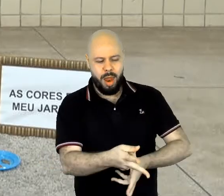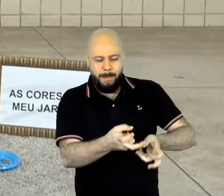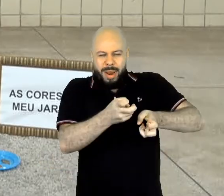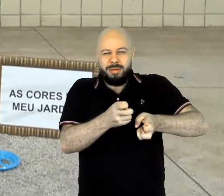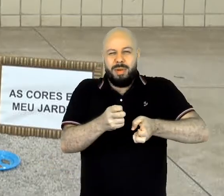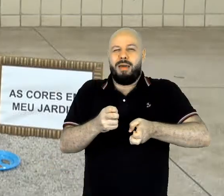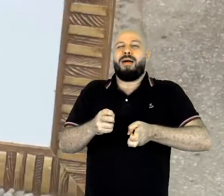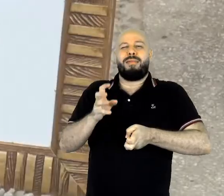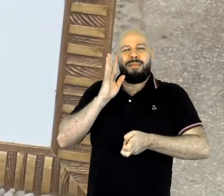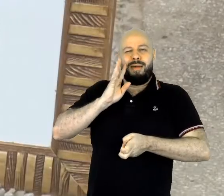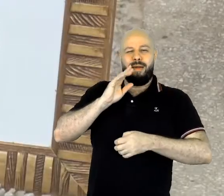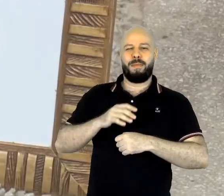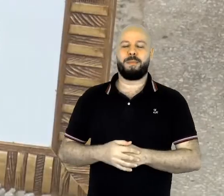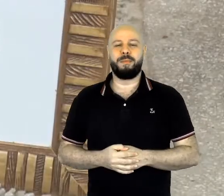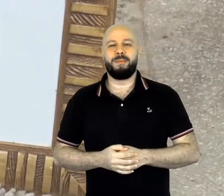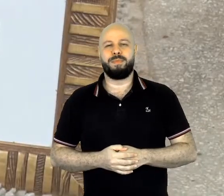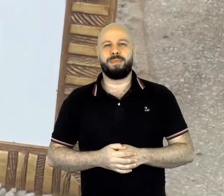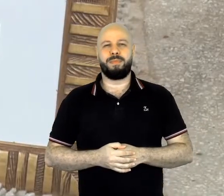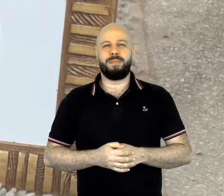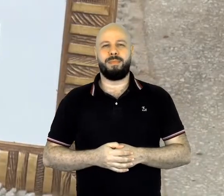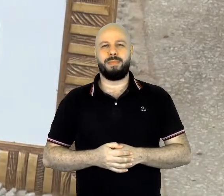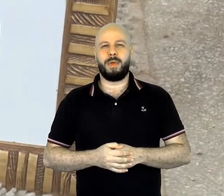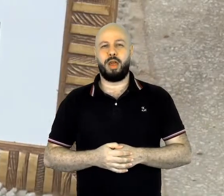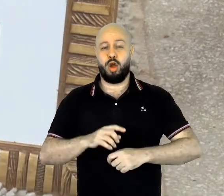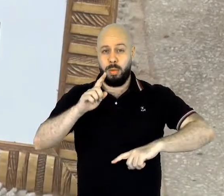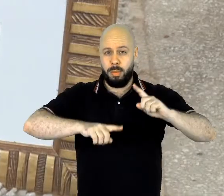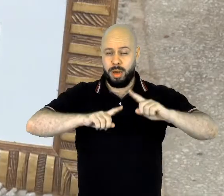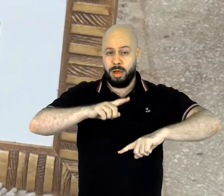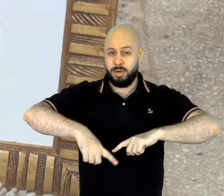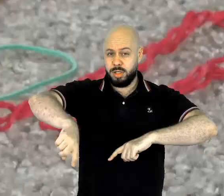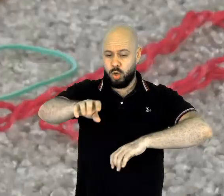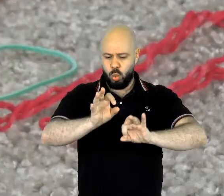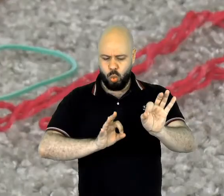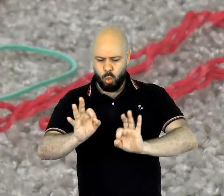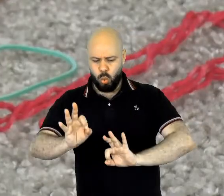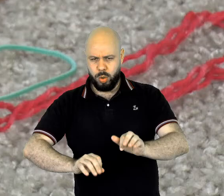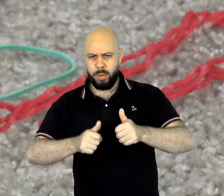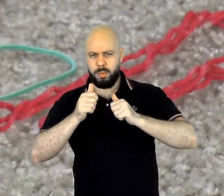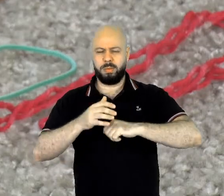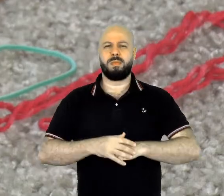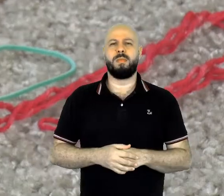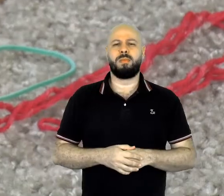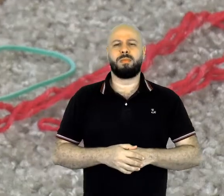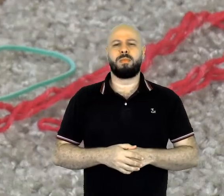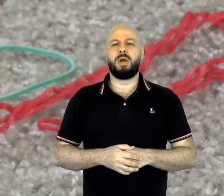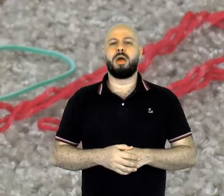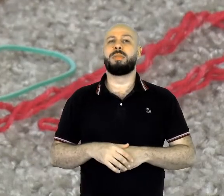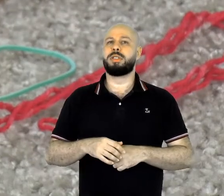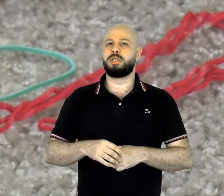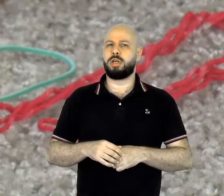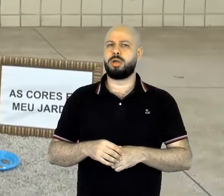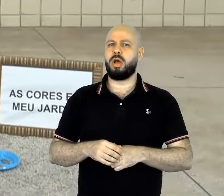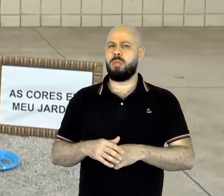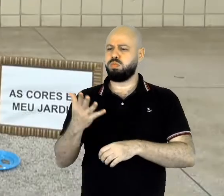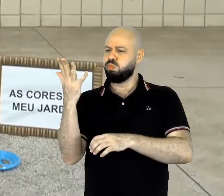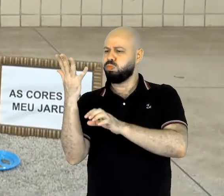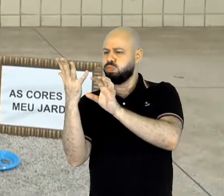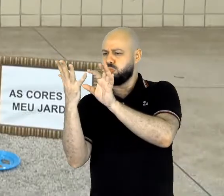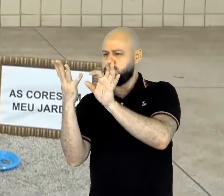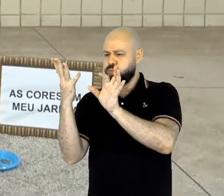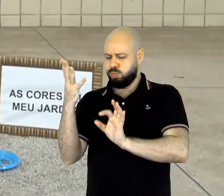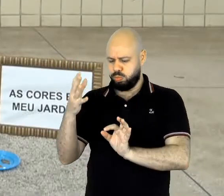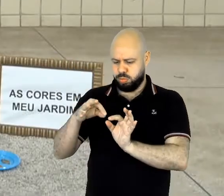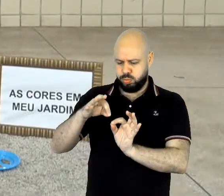legal. Para isso, você vai organizar um material para você estar utilizando. Você vai precisar de graveto,